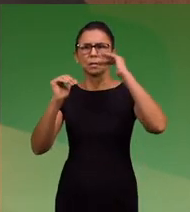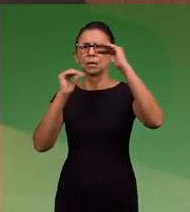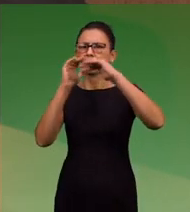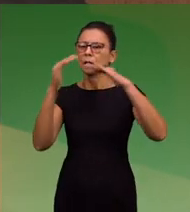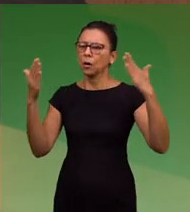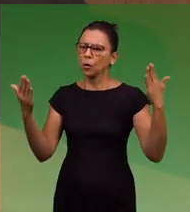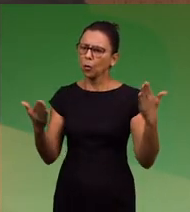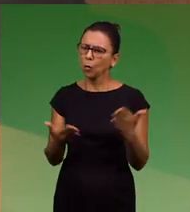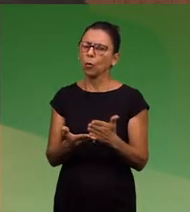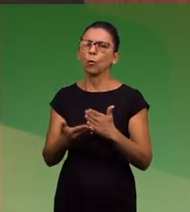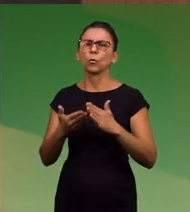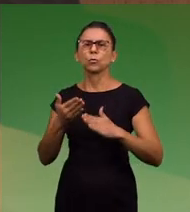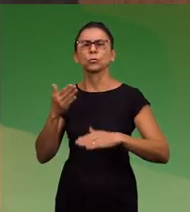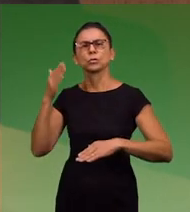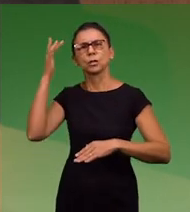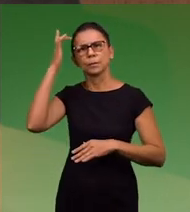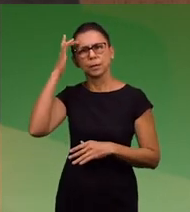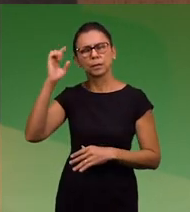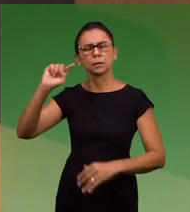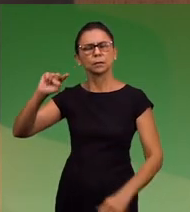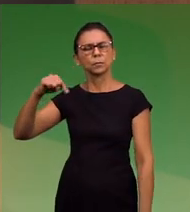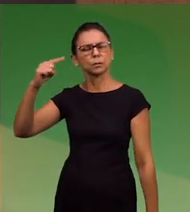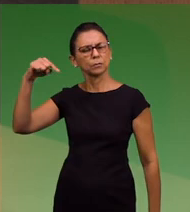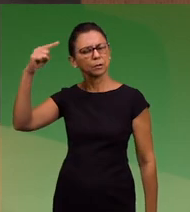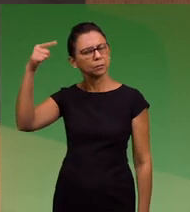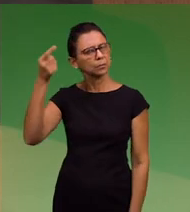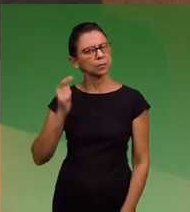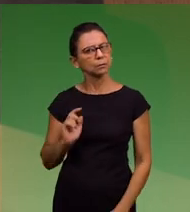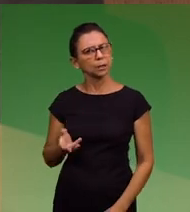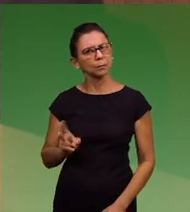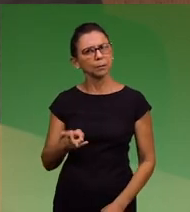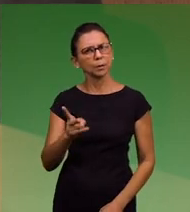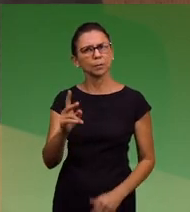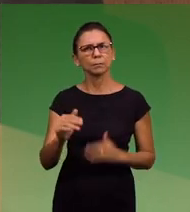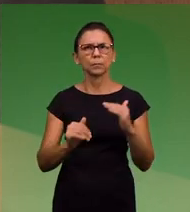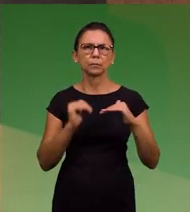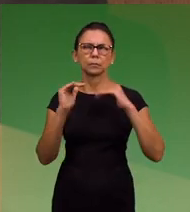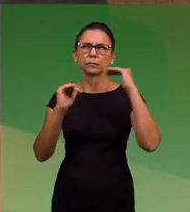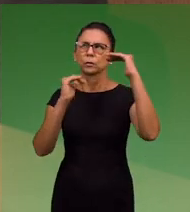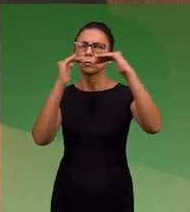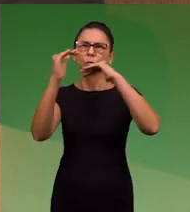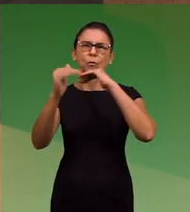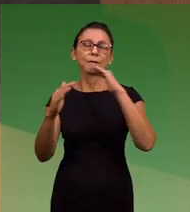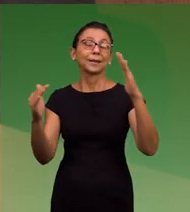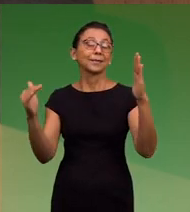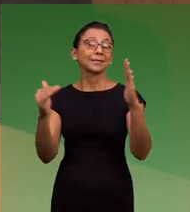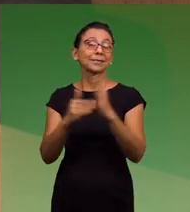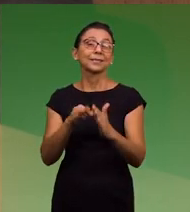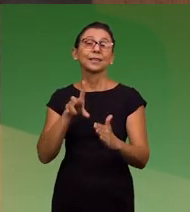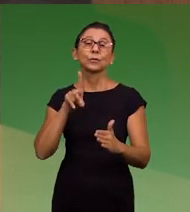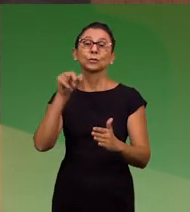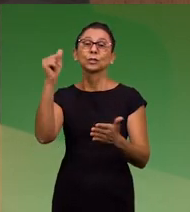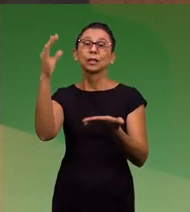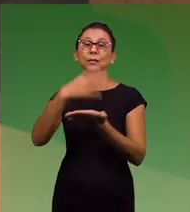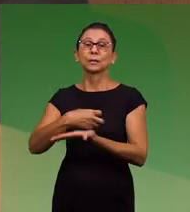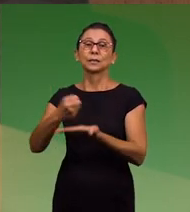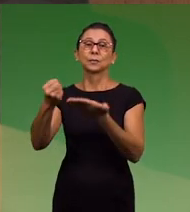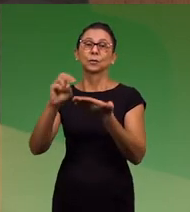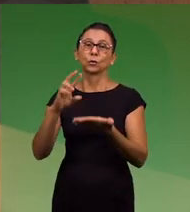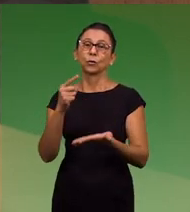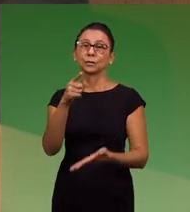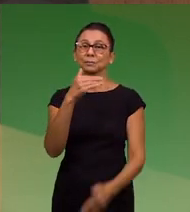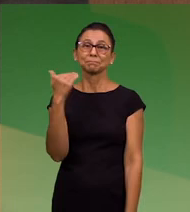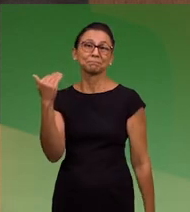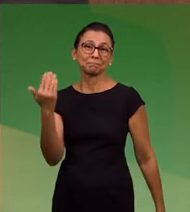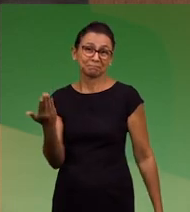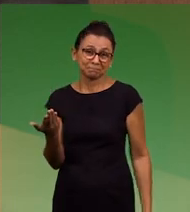Hoje, amanhã, depois, continuamente, até o dia do arrebatamento da igreja. E